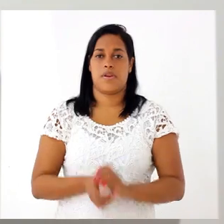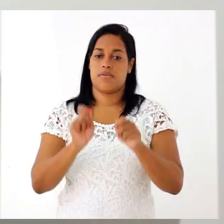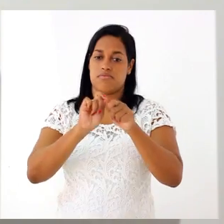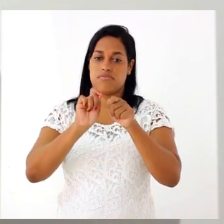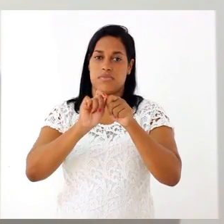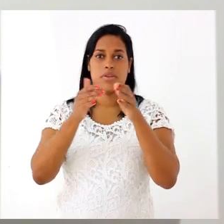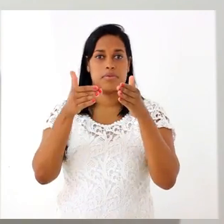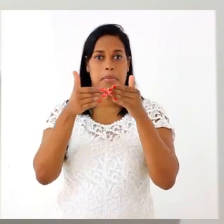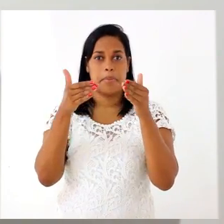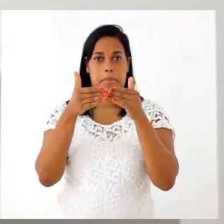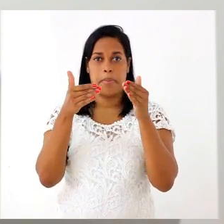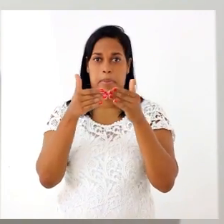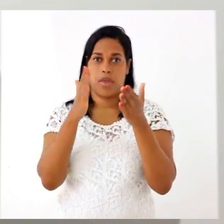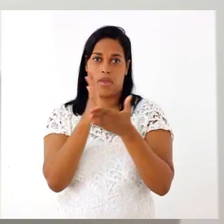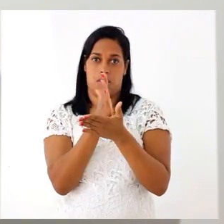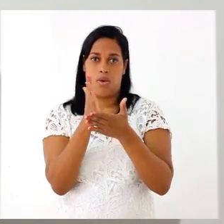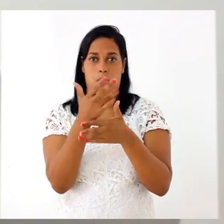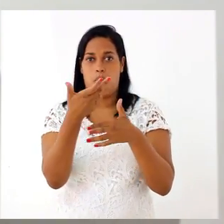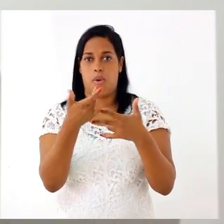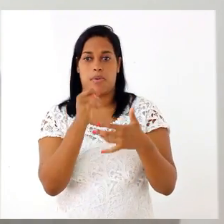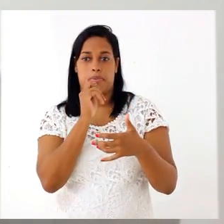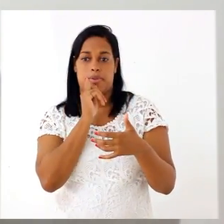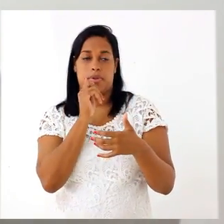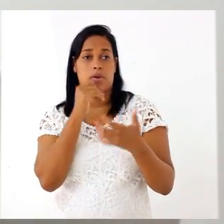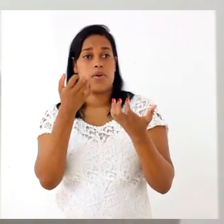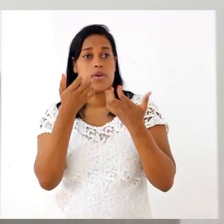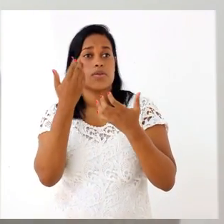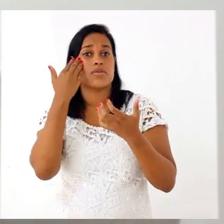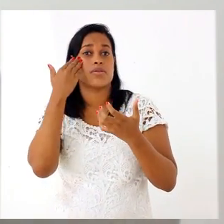faz uma requisição ao gerente, olha, eu quero saber